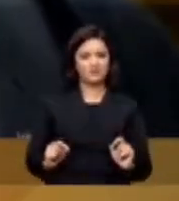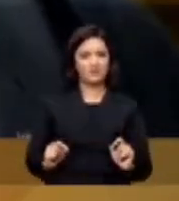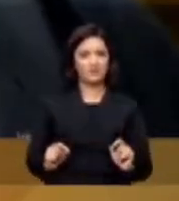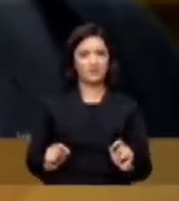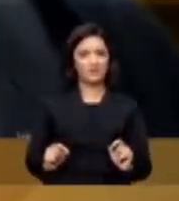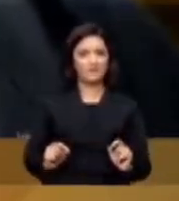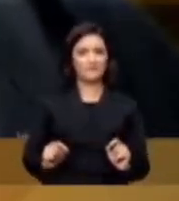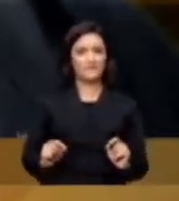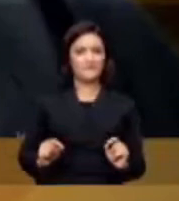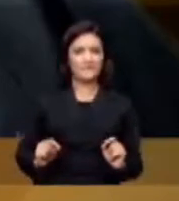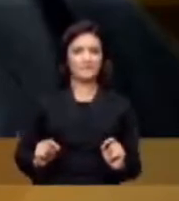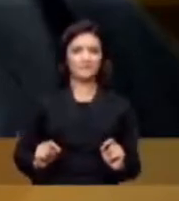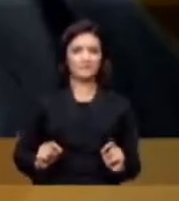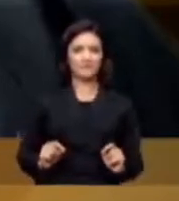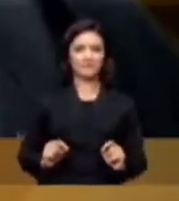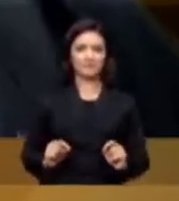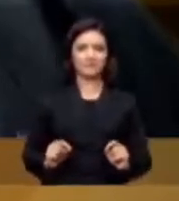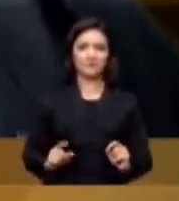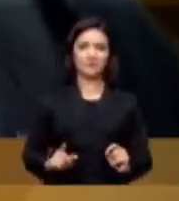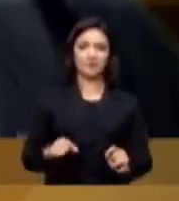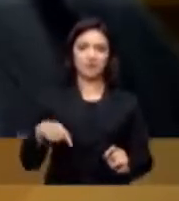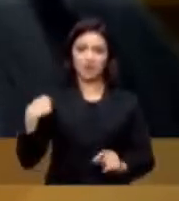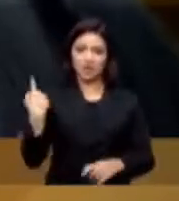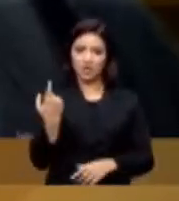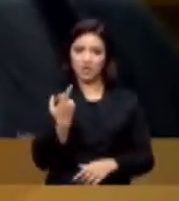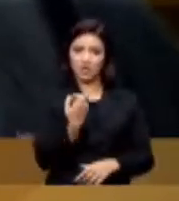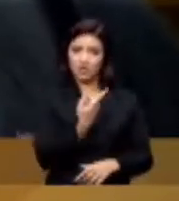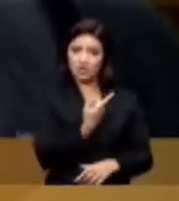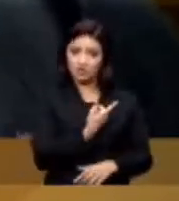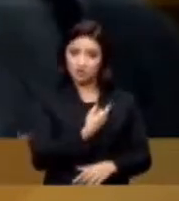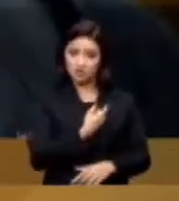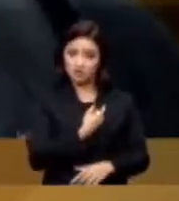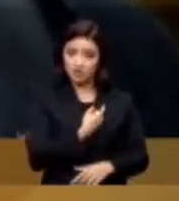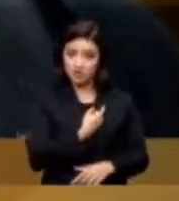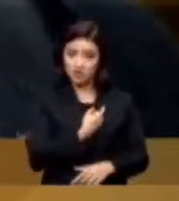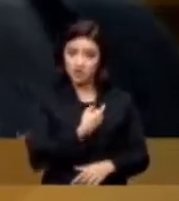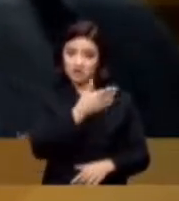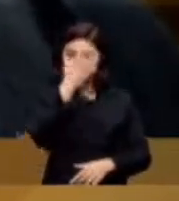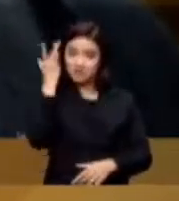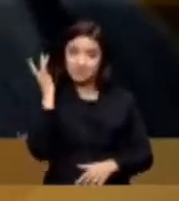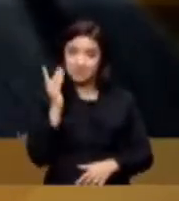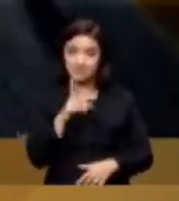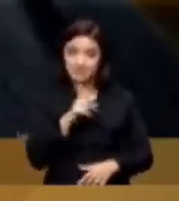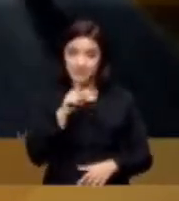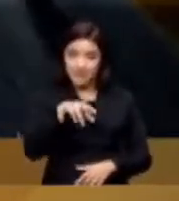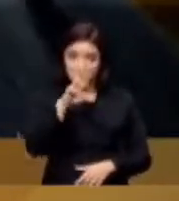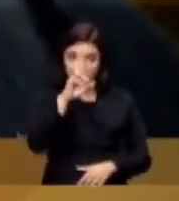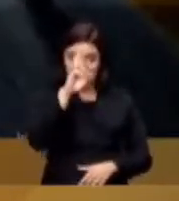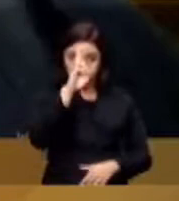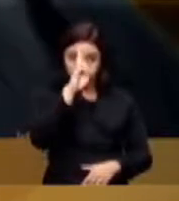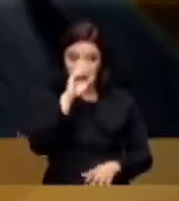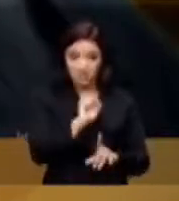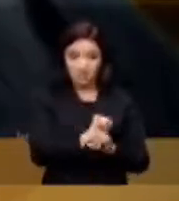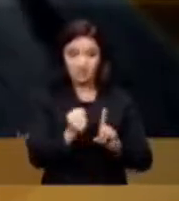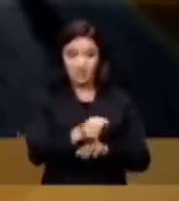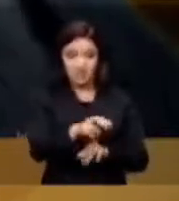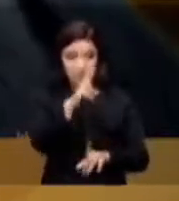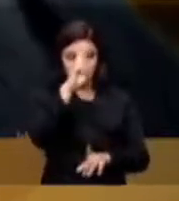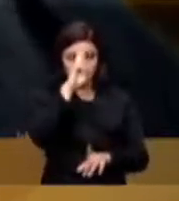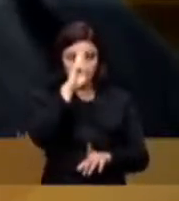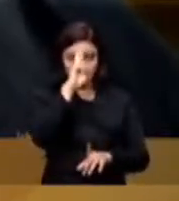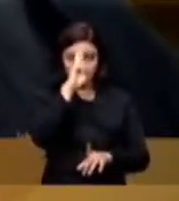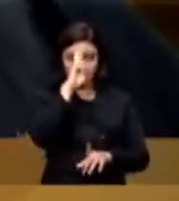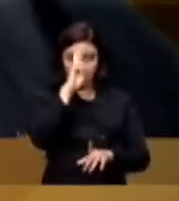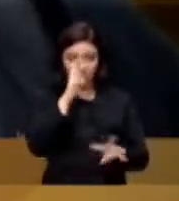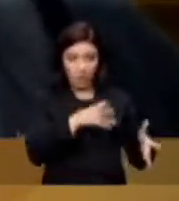nós, o público, os titulares da coisa pública em uma república, a sociedade verá seus bens